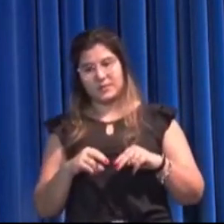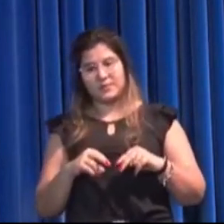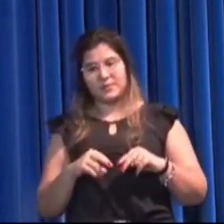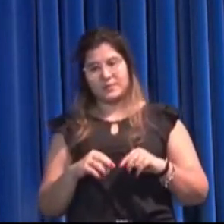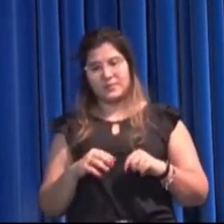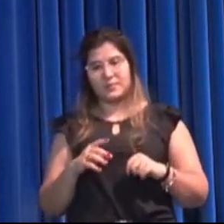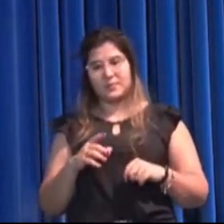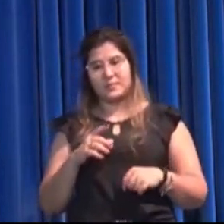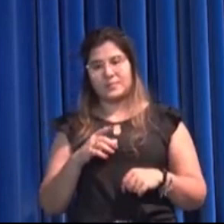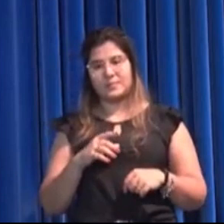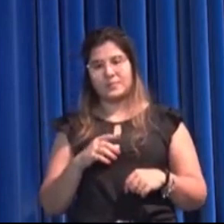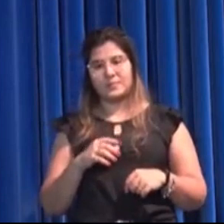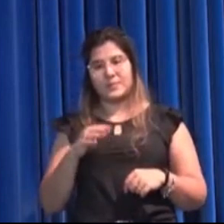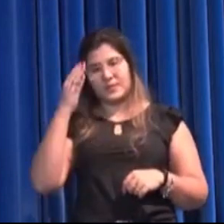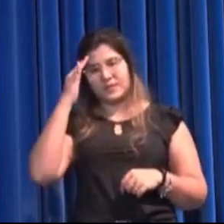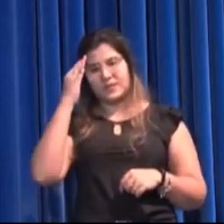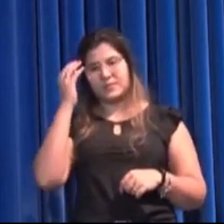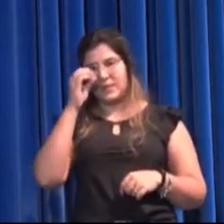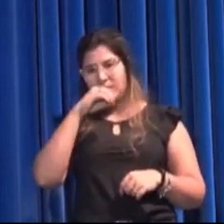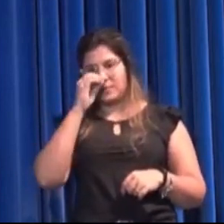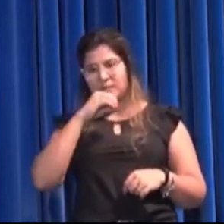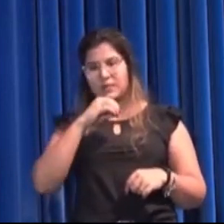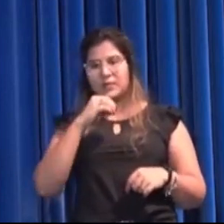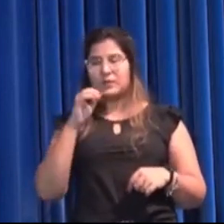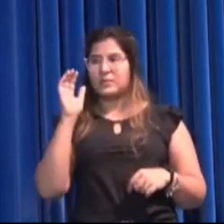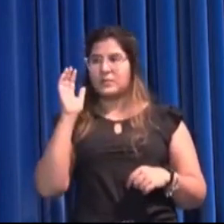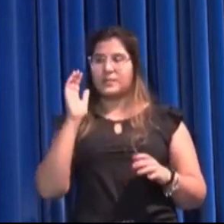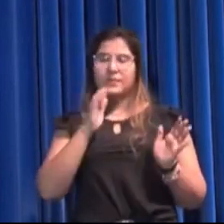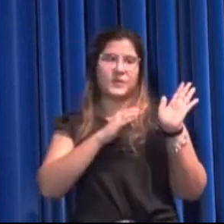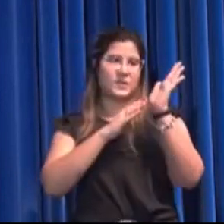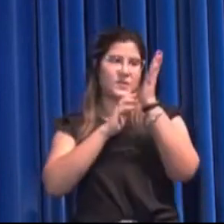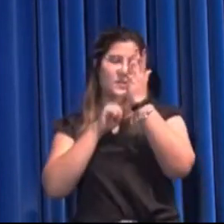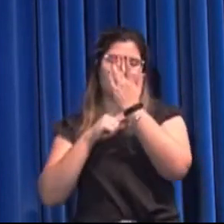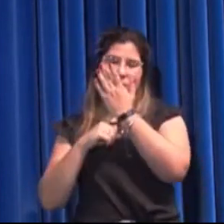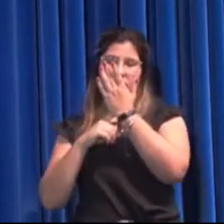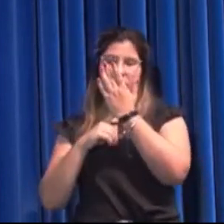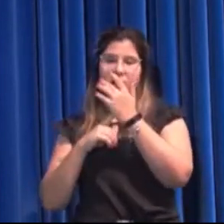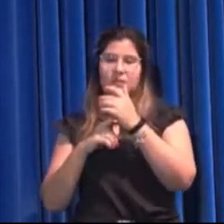sua fragilidade e reconhece a soberania.